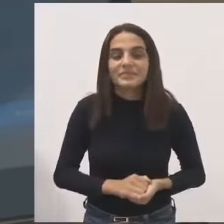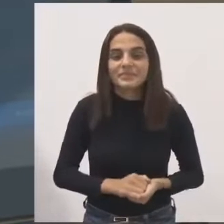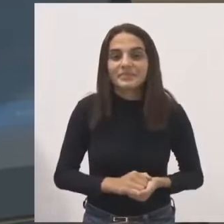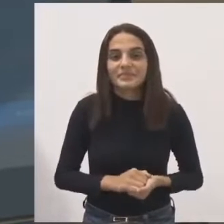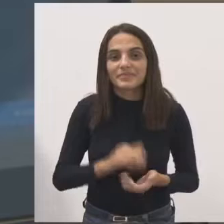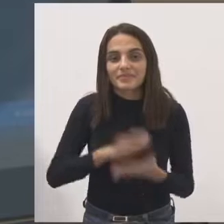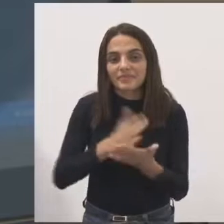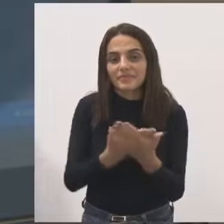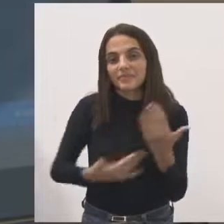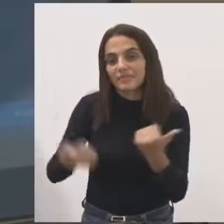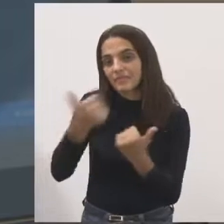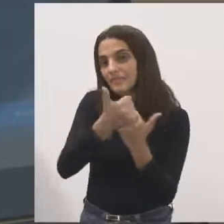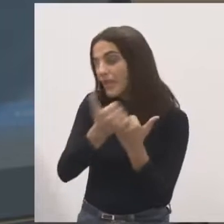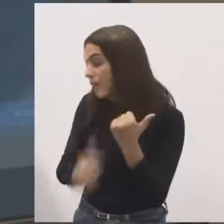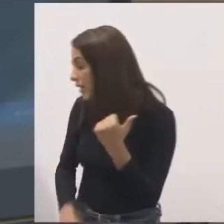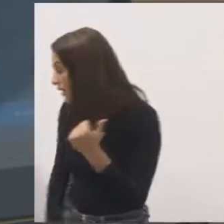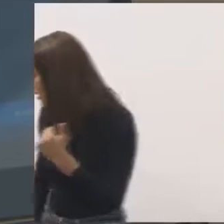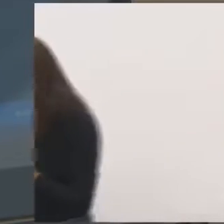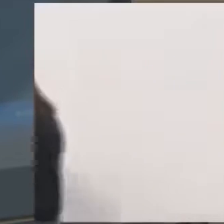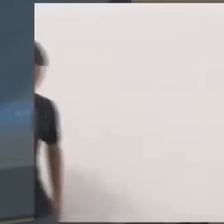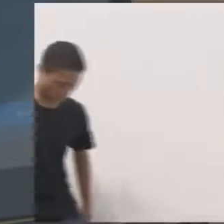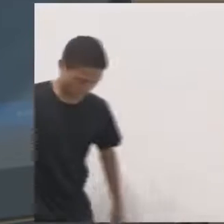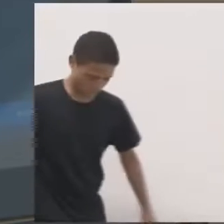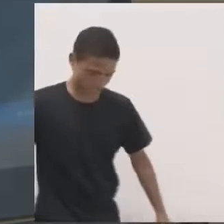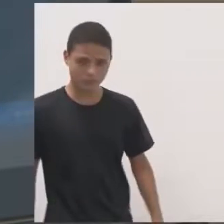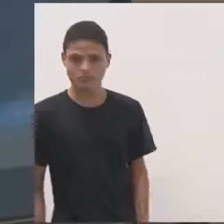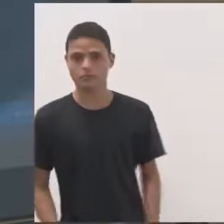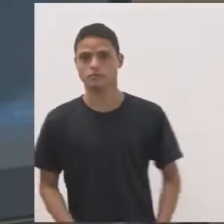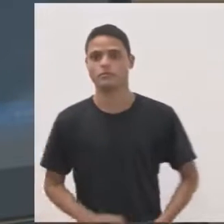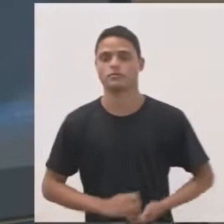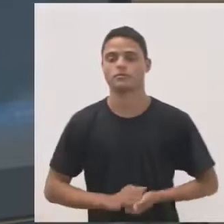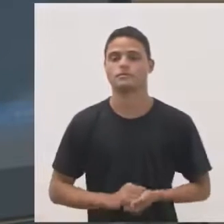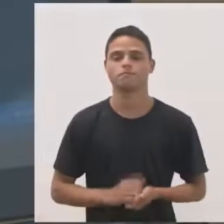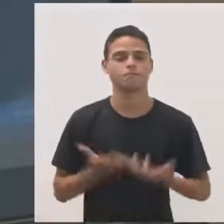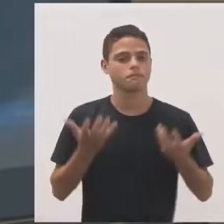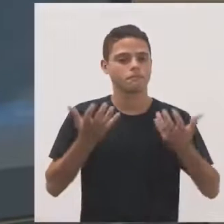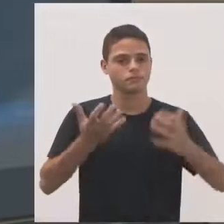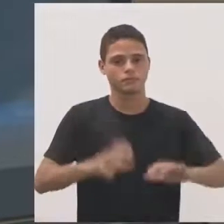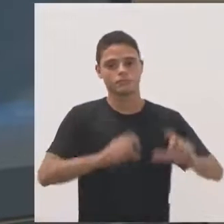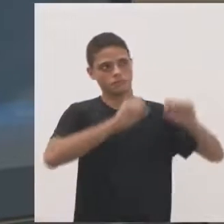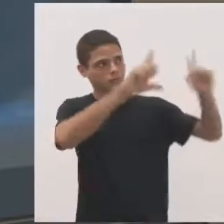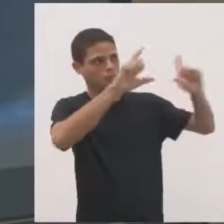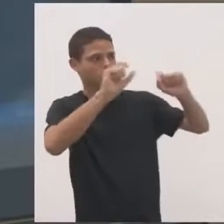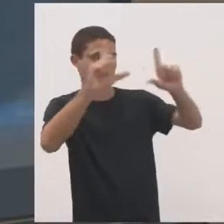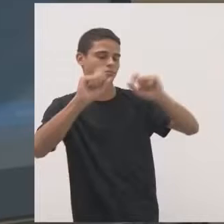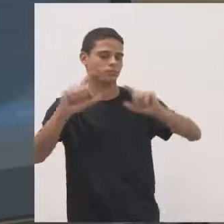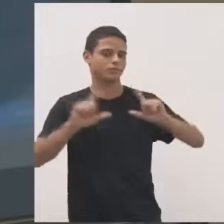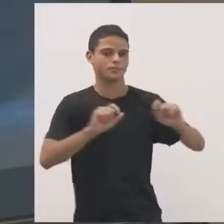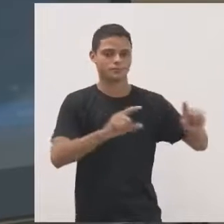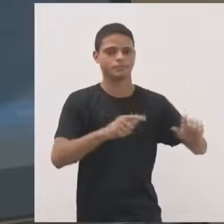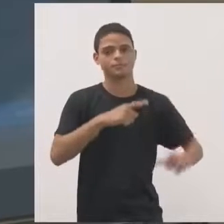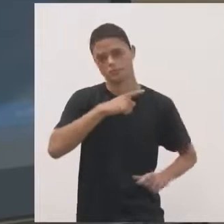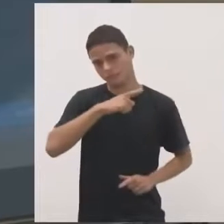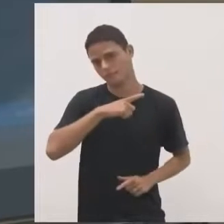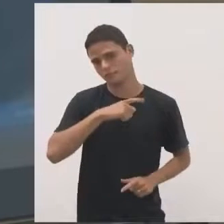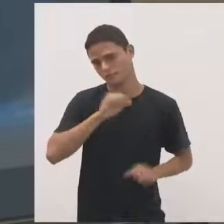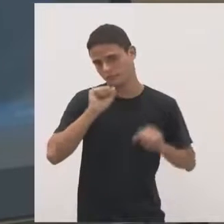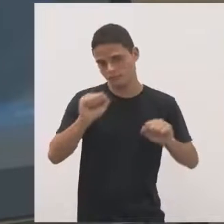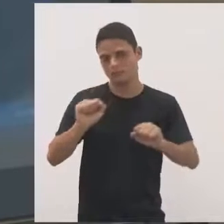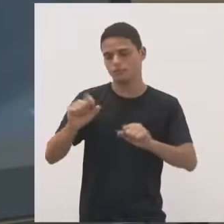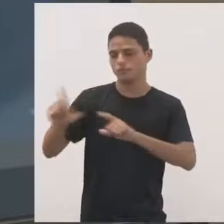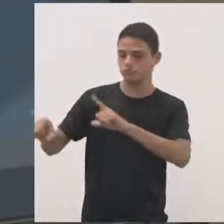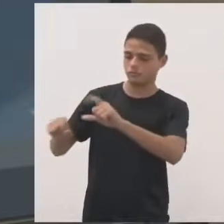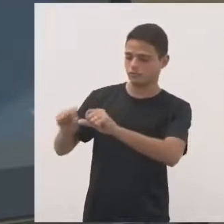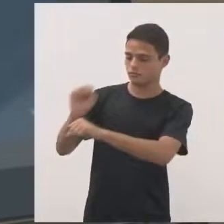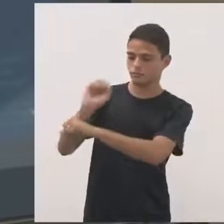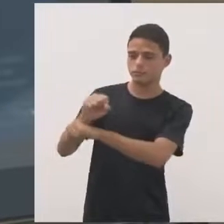anúncios para você, você põe que sim. Felipe, não, eu não quero isso, eu quero que não apareça tantos anúncios, porque vai aparecer, gente. Mas você pode pôr que sim ou que não, tá bom? Então